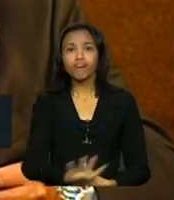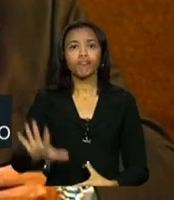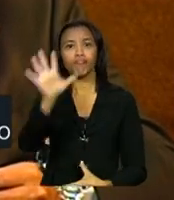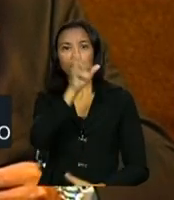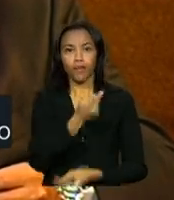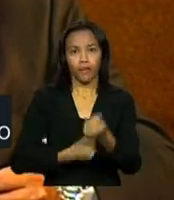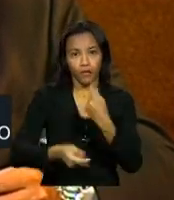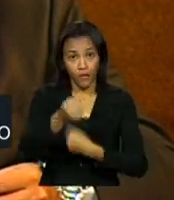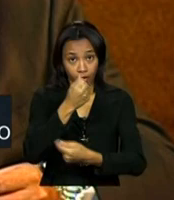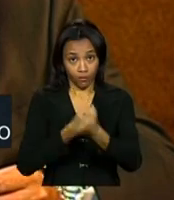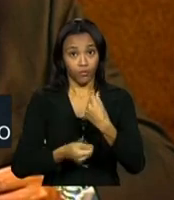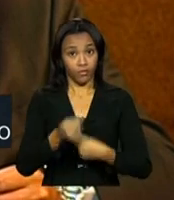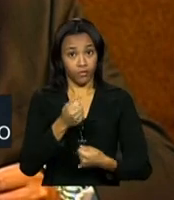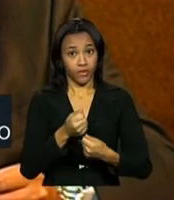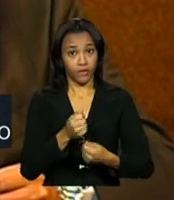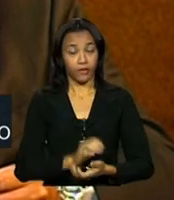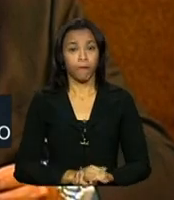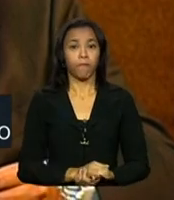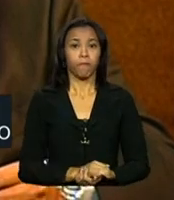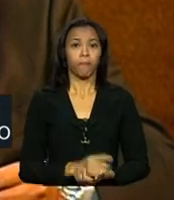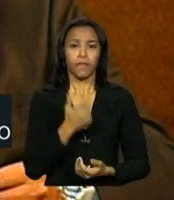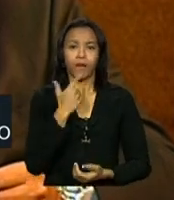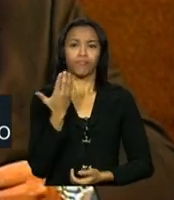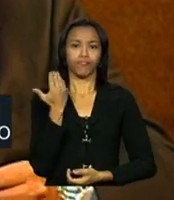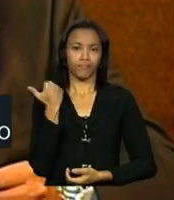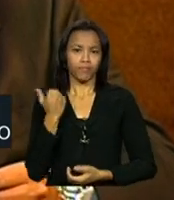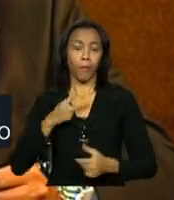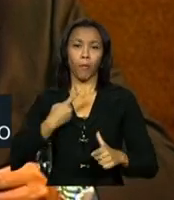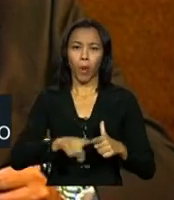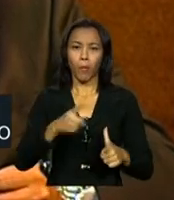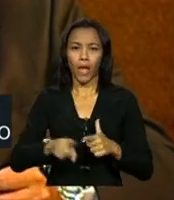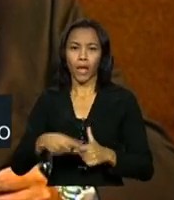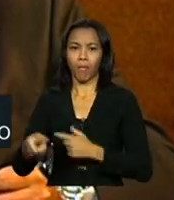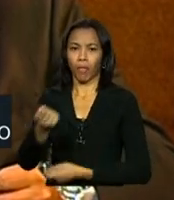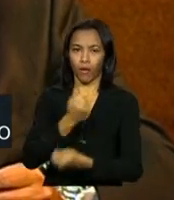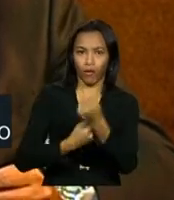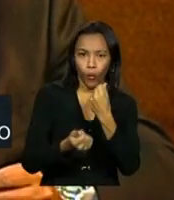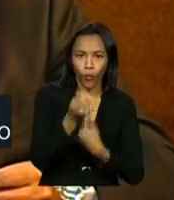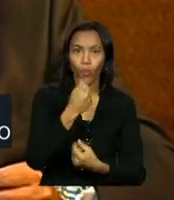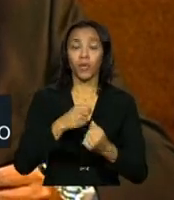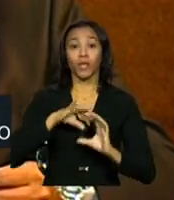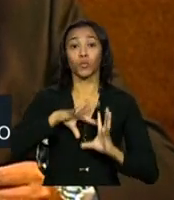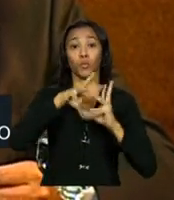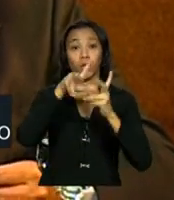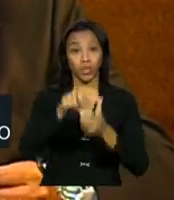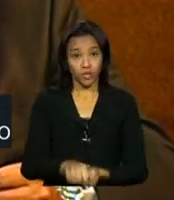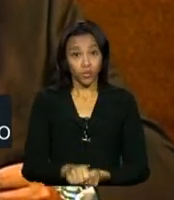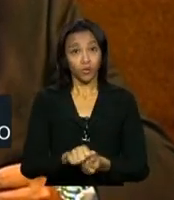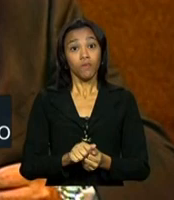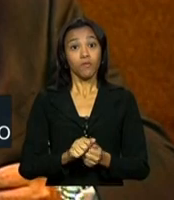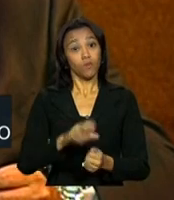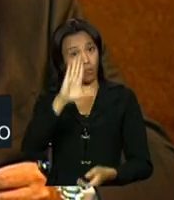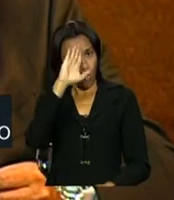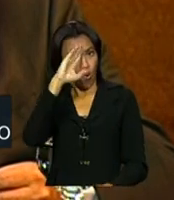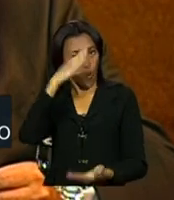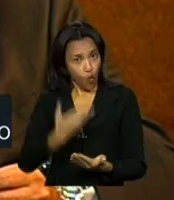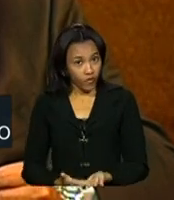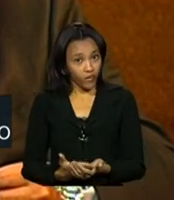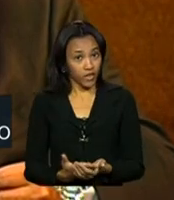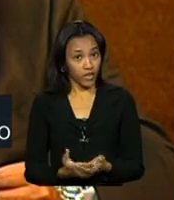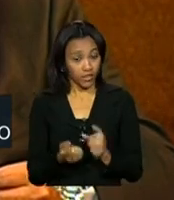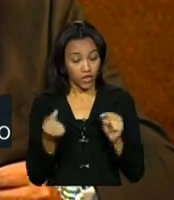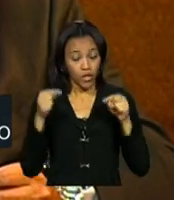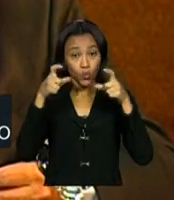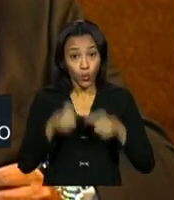econômica e recuperação da recente crise mundial quanto maior a confiança no ambiente